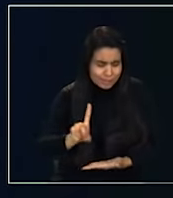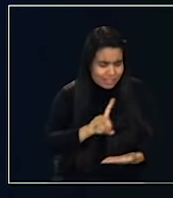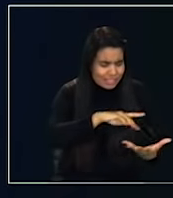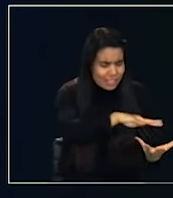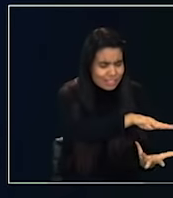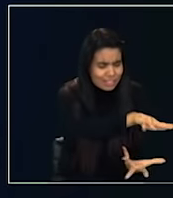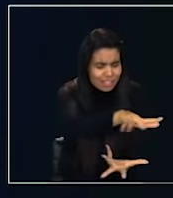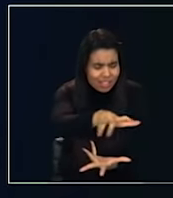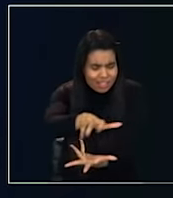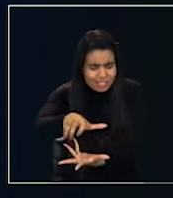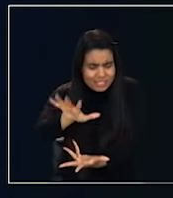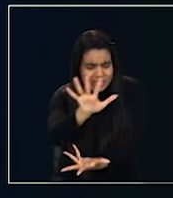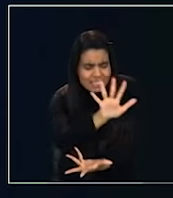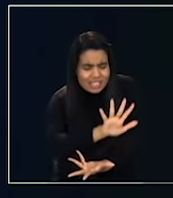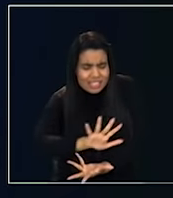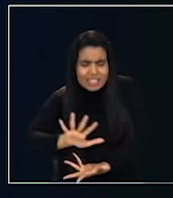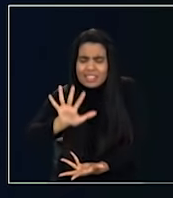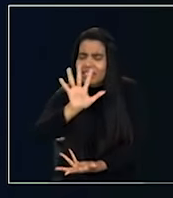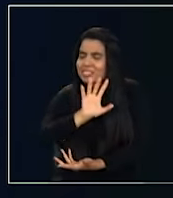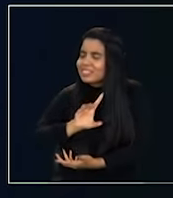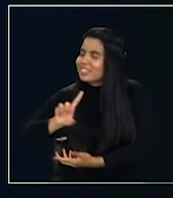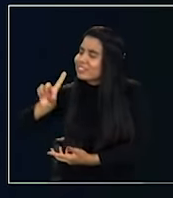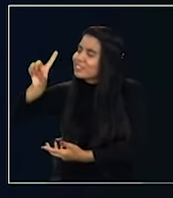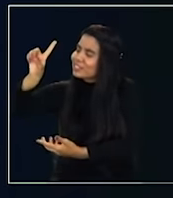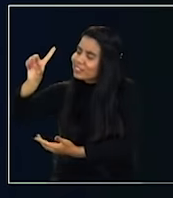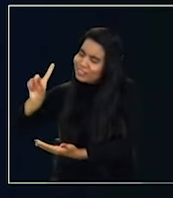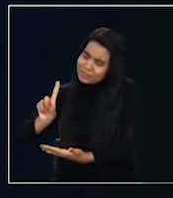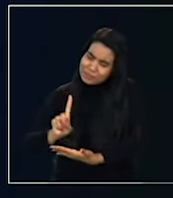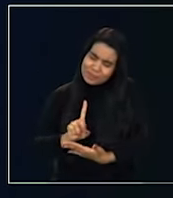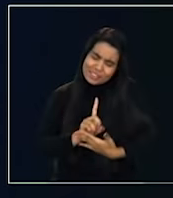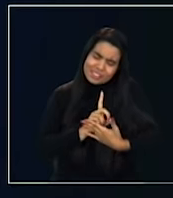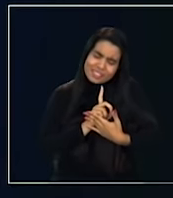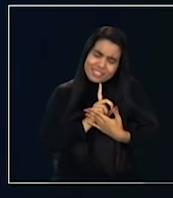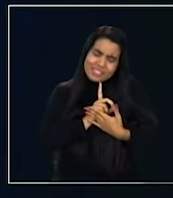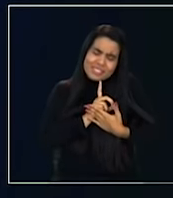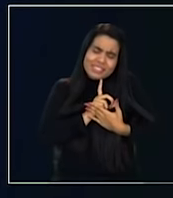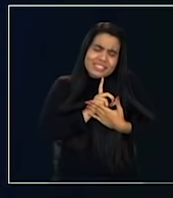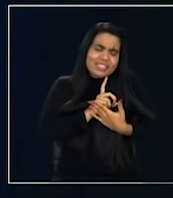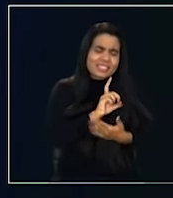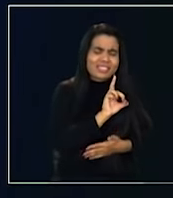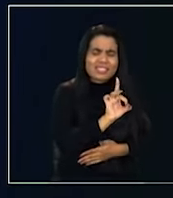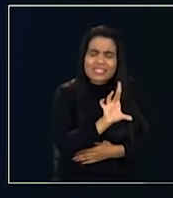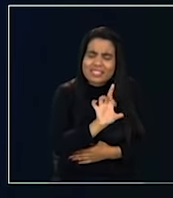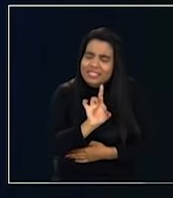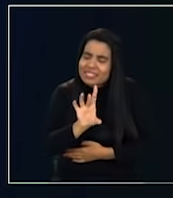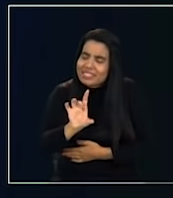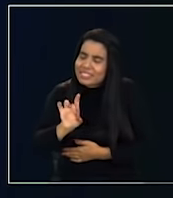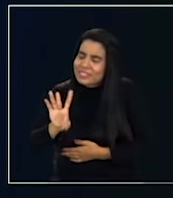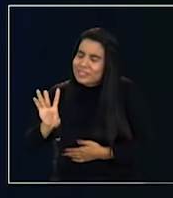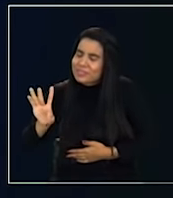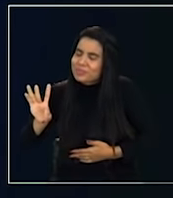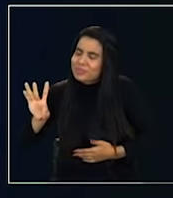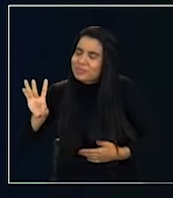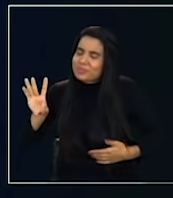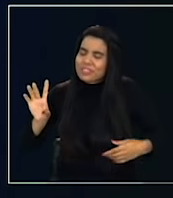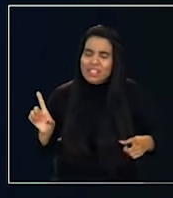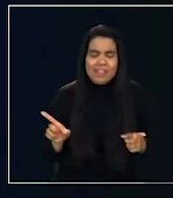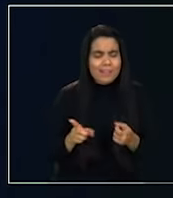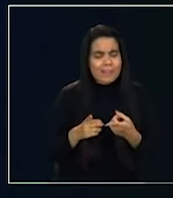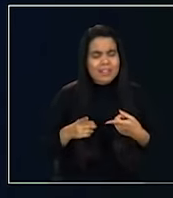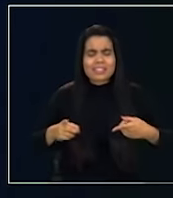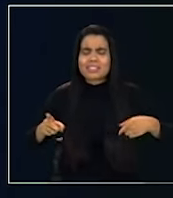onde esteja, está dentro de nós. Quanta